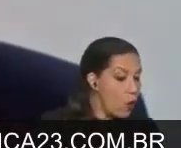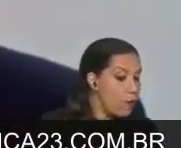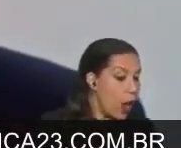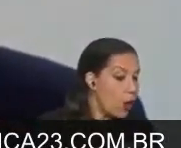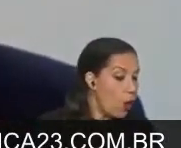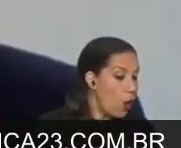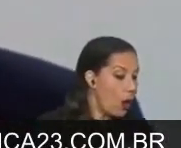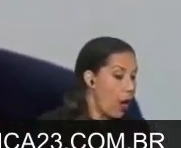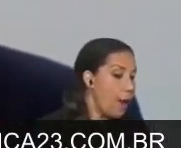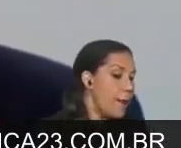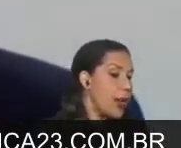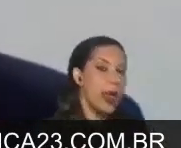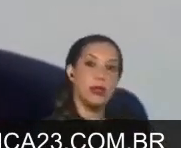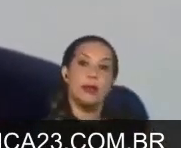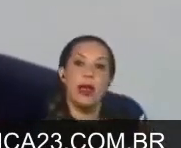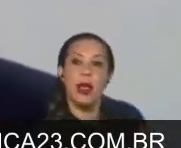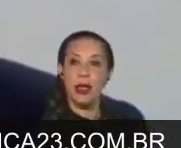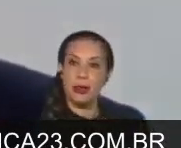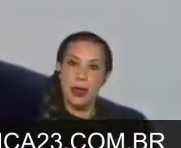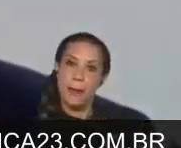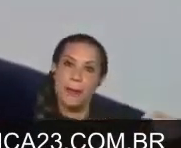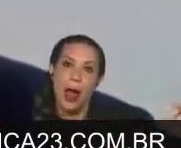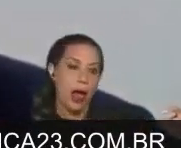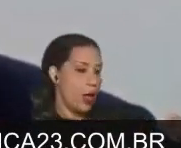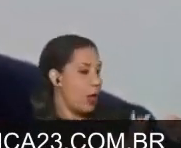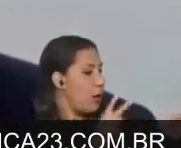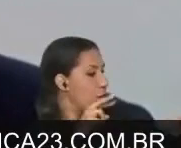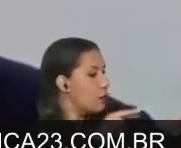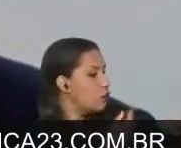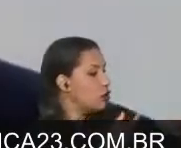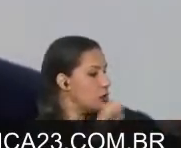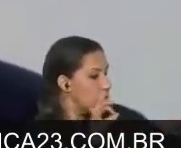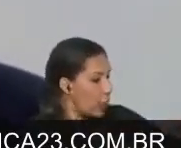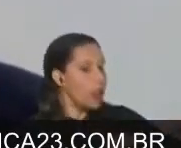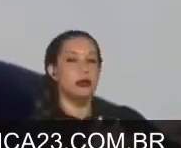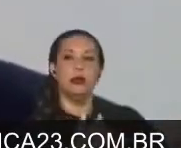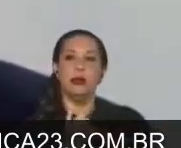que está ali aparecendo na tela da maquininha para que ele faça uma compra com cada vez mais segurança.